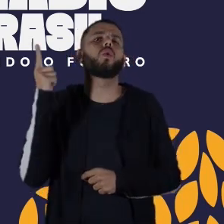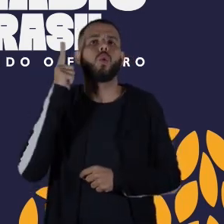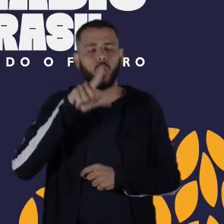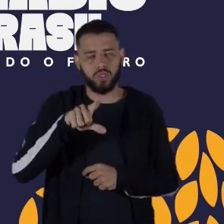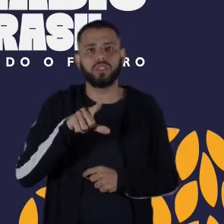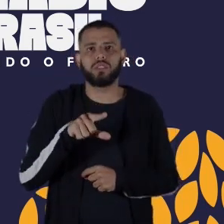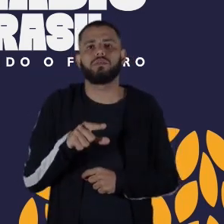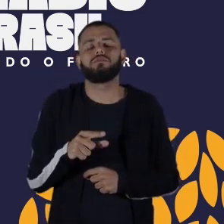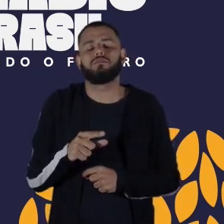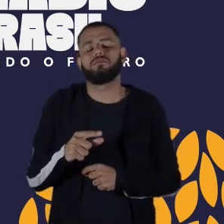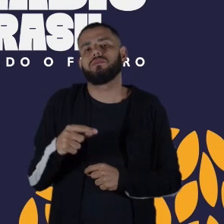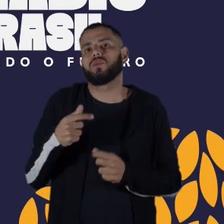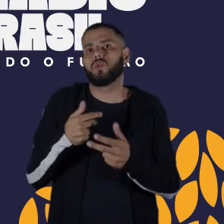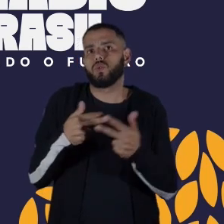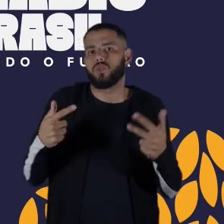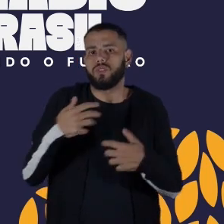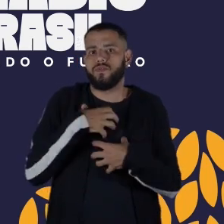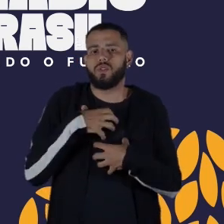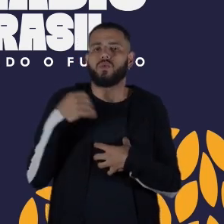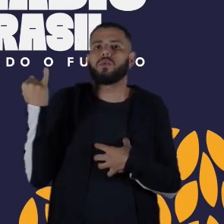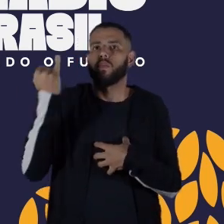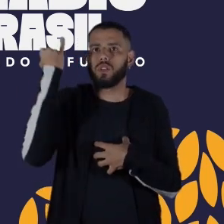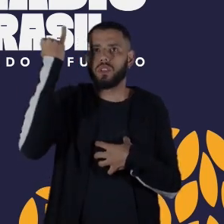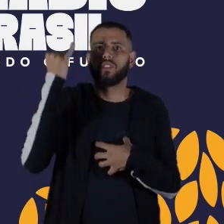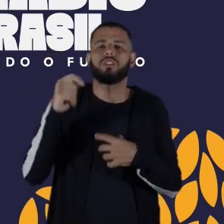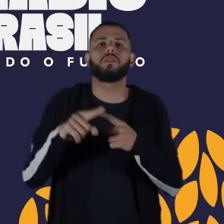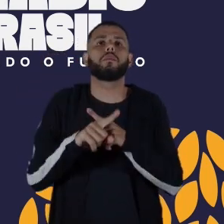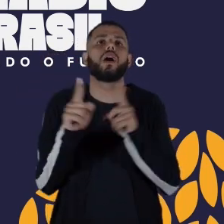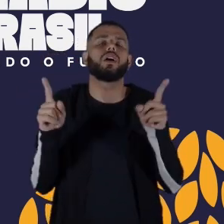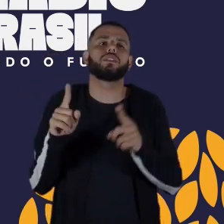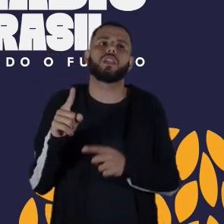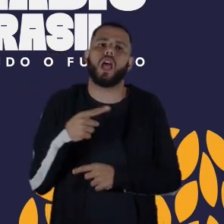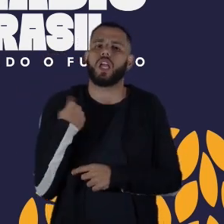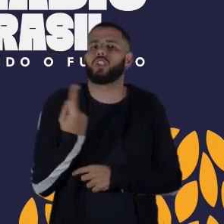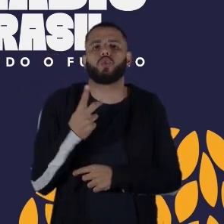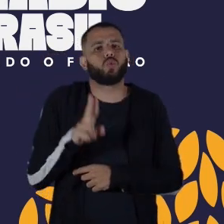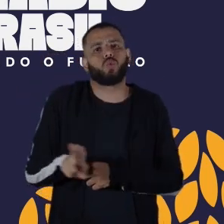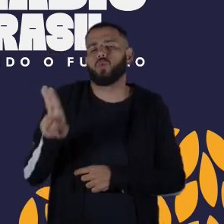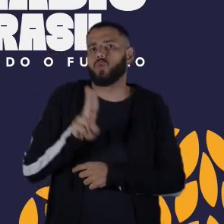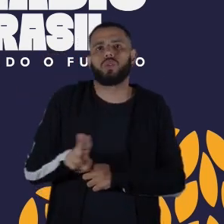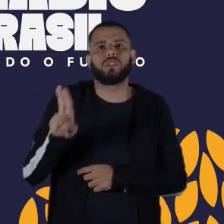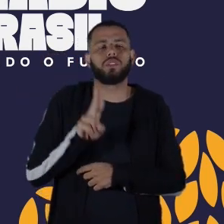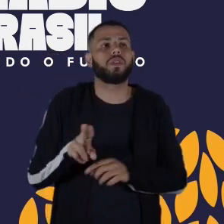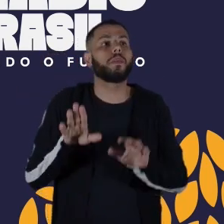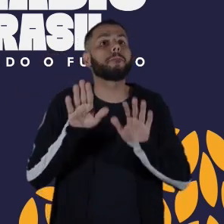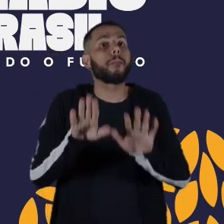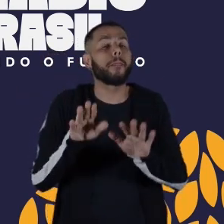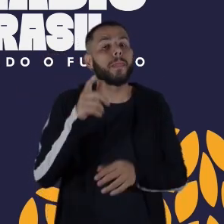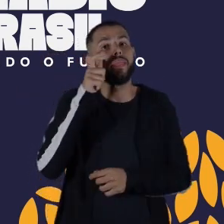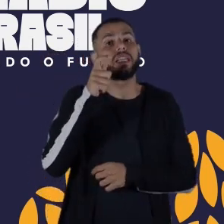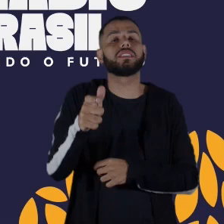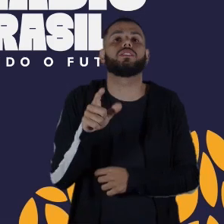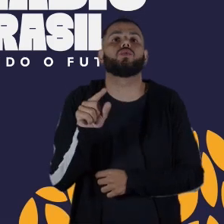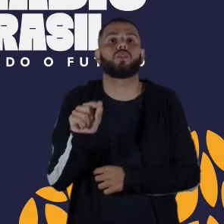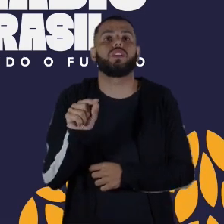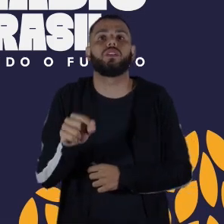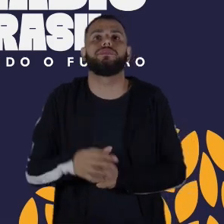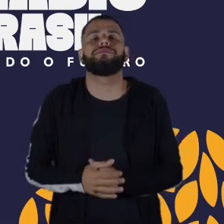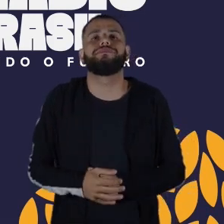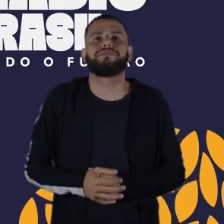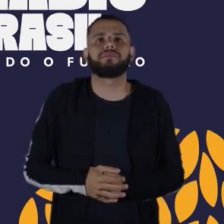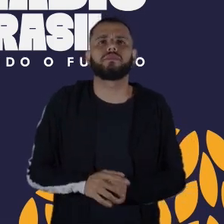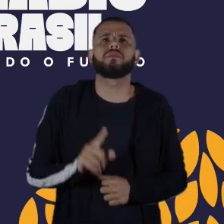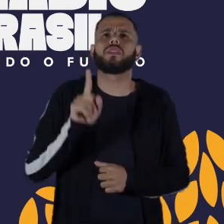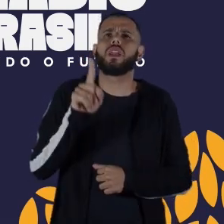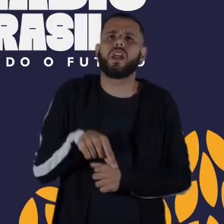adversos importantes, mas não são doses que nós utilizamos. Mas sim que é interessante, a emoção